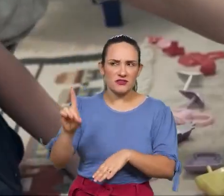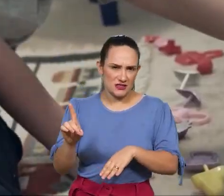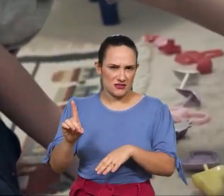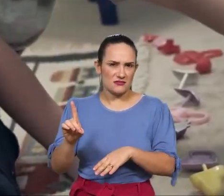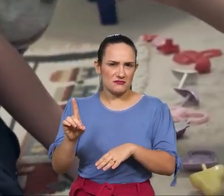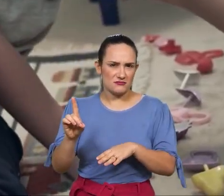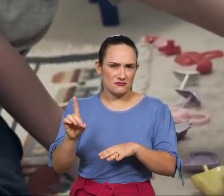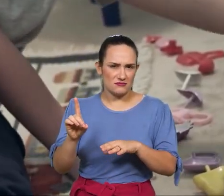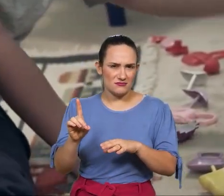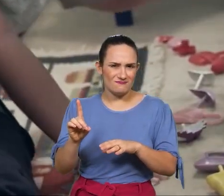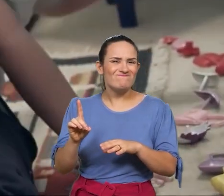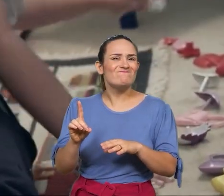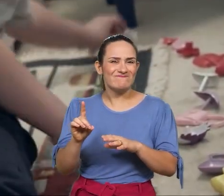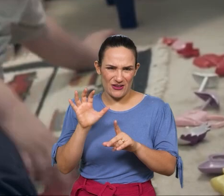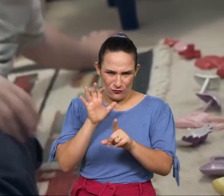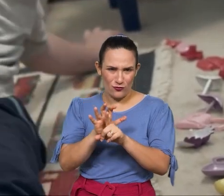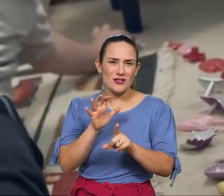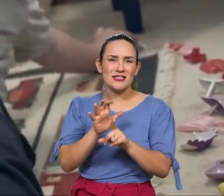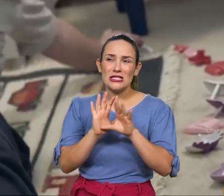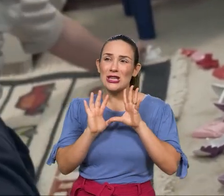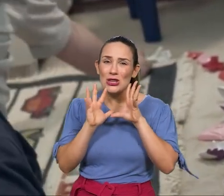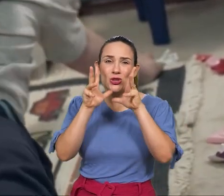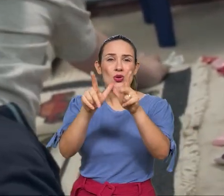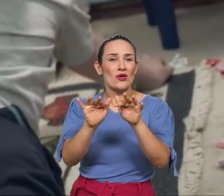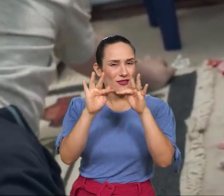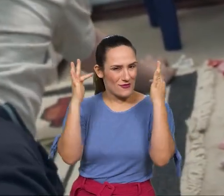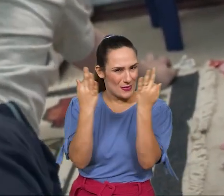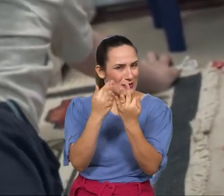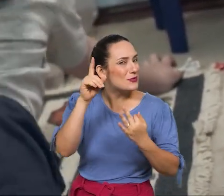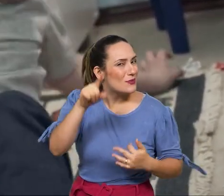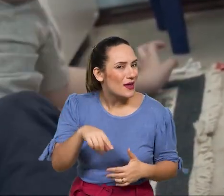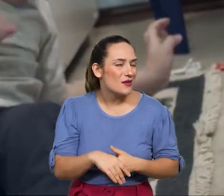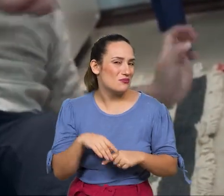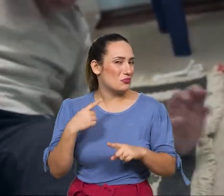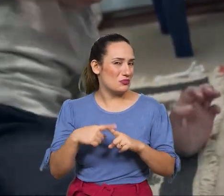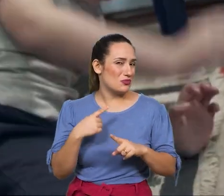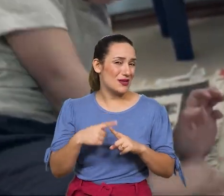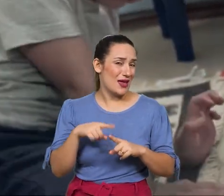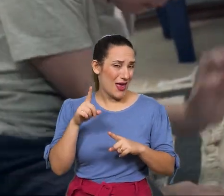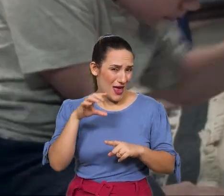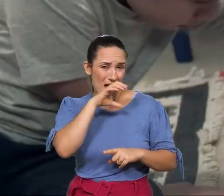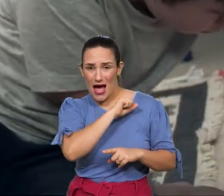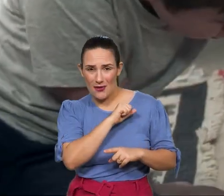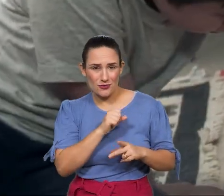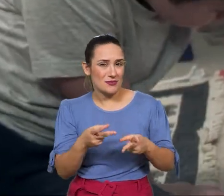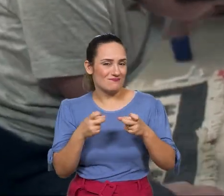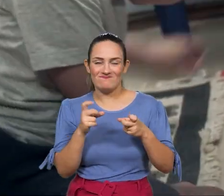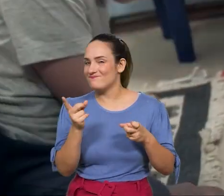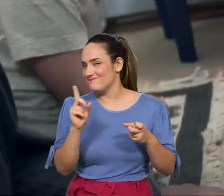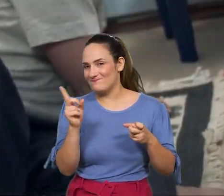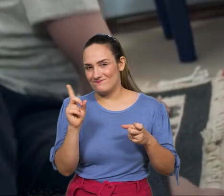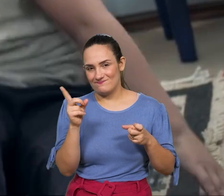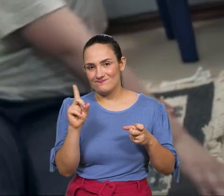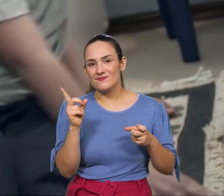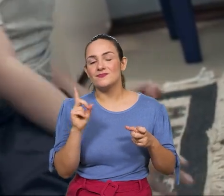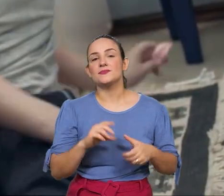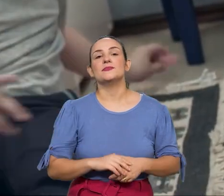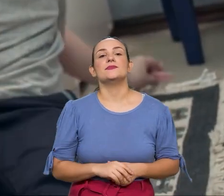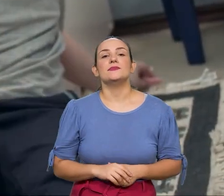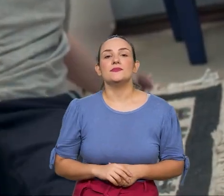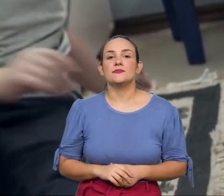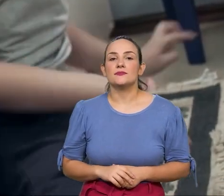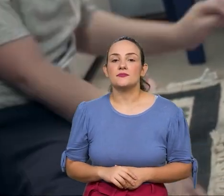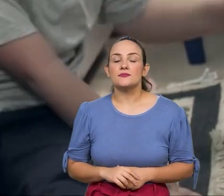deficiência que atinge a toda a família, porque não é rápido detectar que a criança,